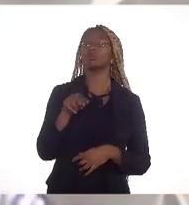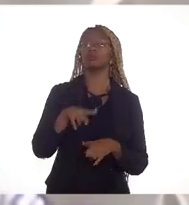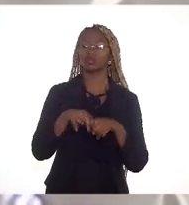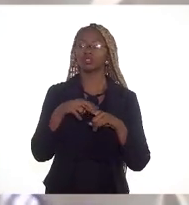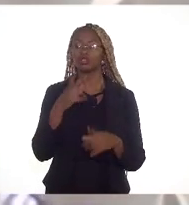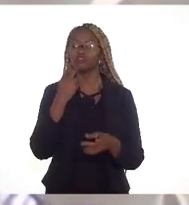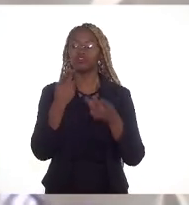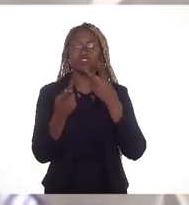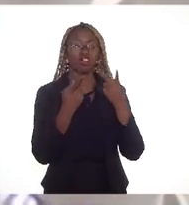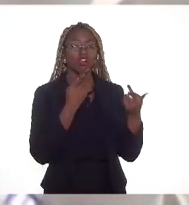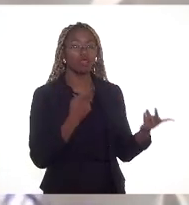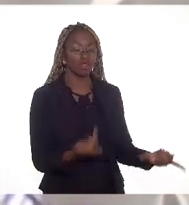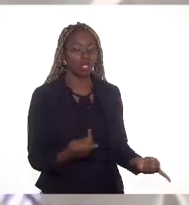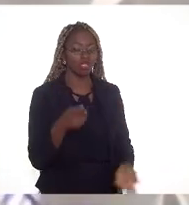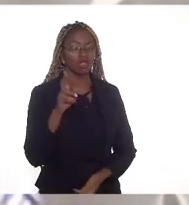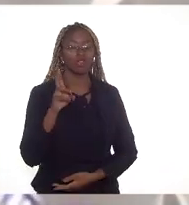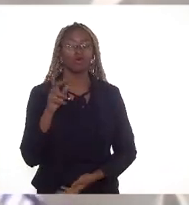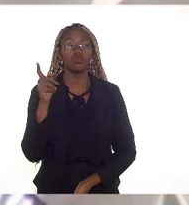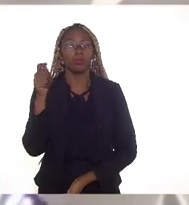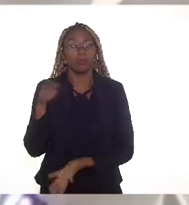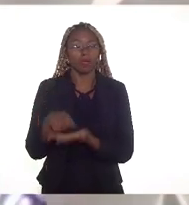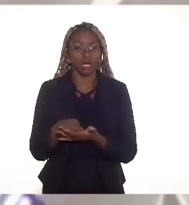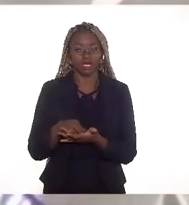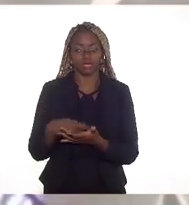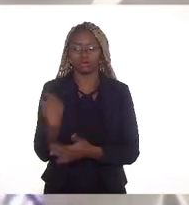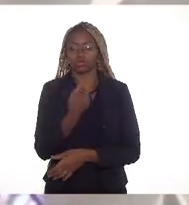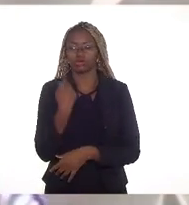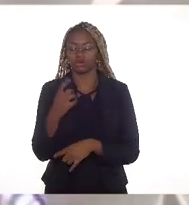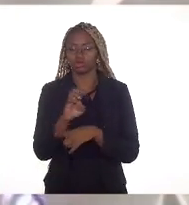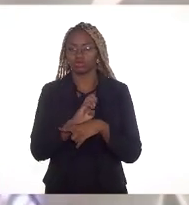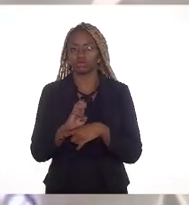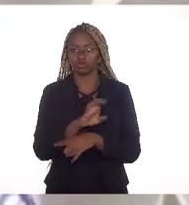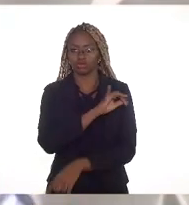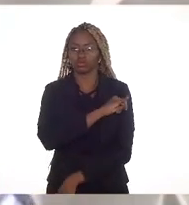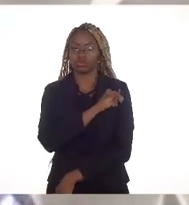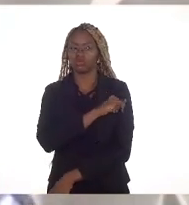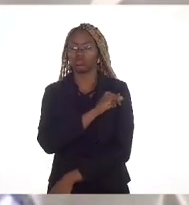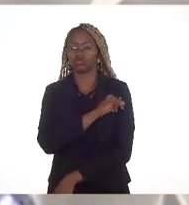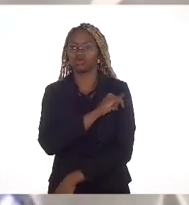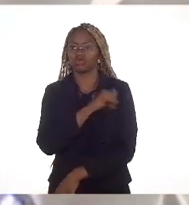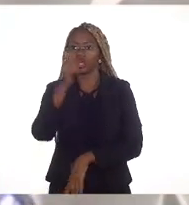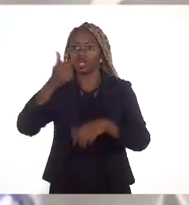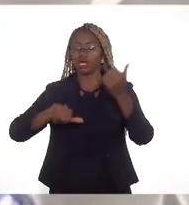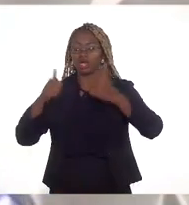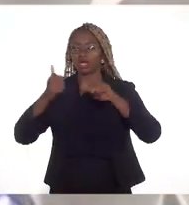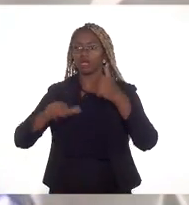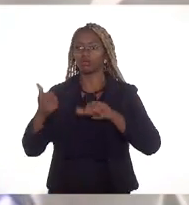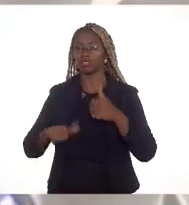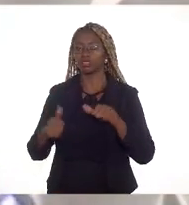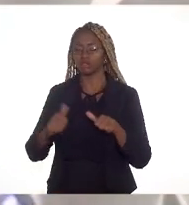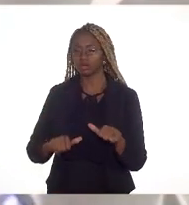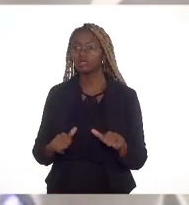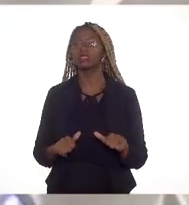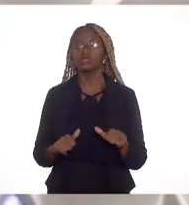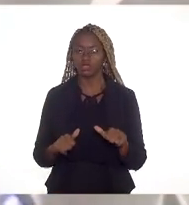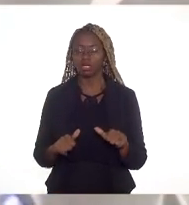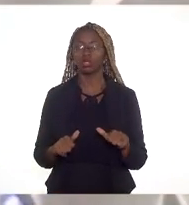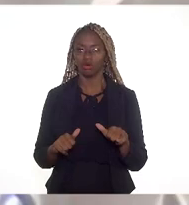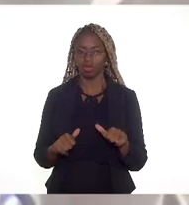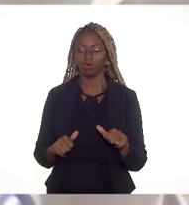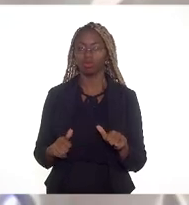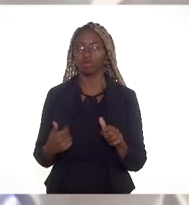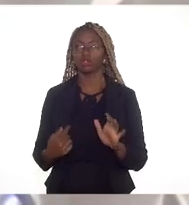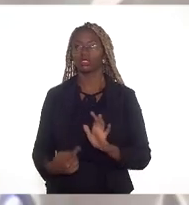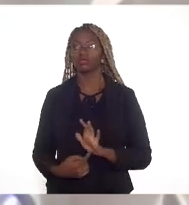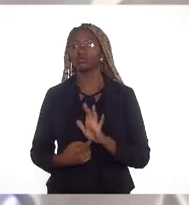dizer que no CAPAG, nós temos, nós, o Estado do Rio de Janeiro, temos a avaliação D, que nos coloca, né,